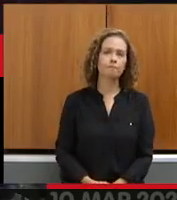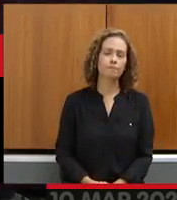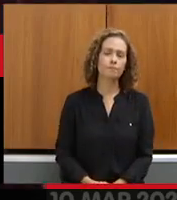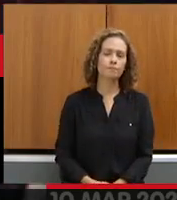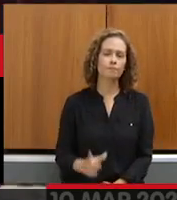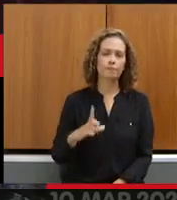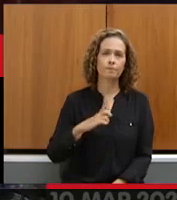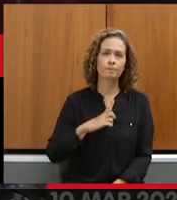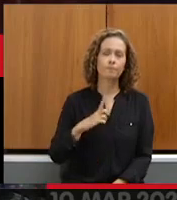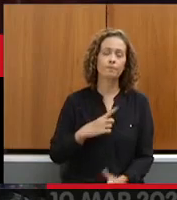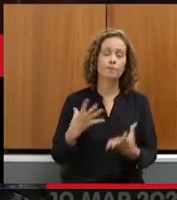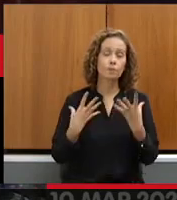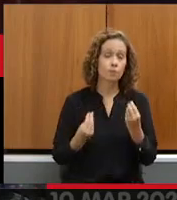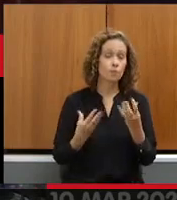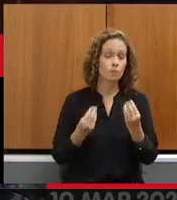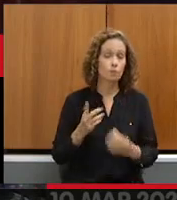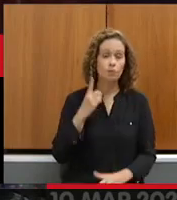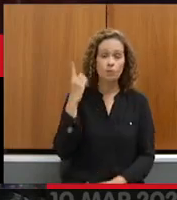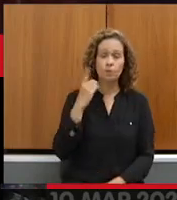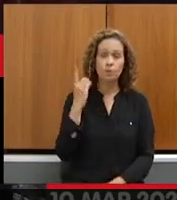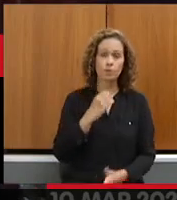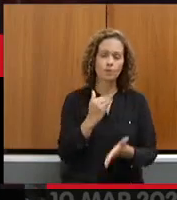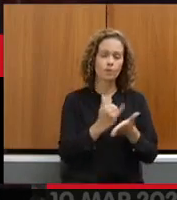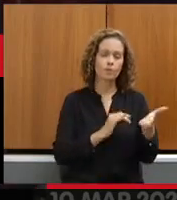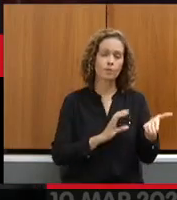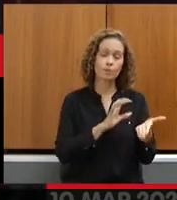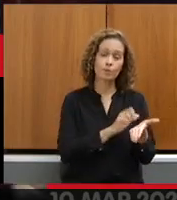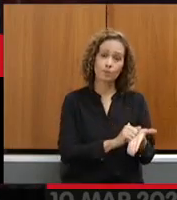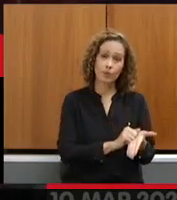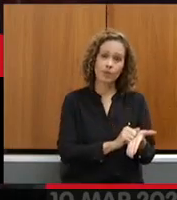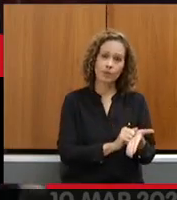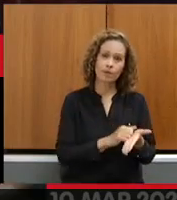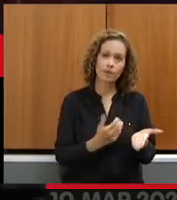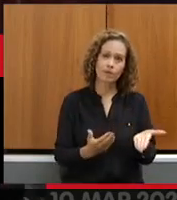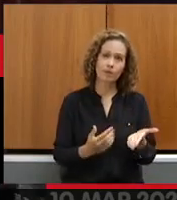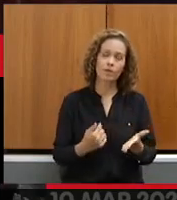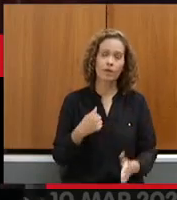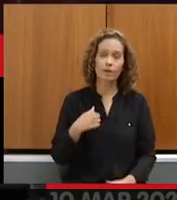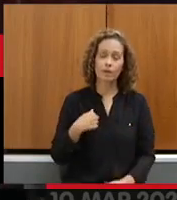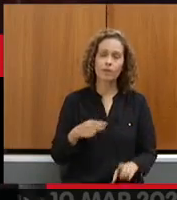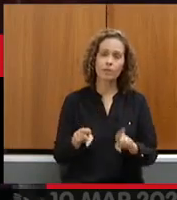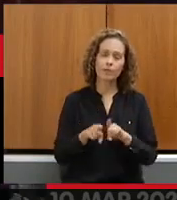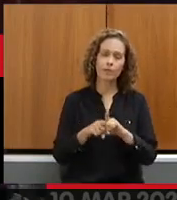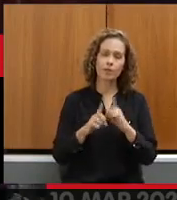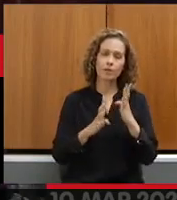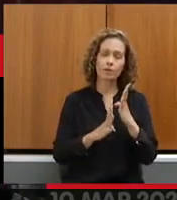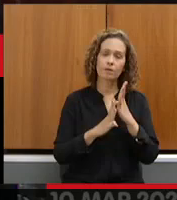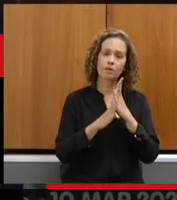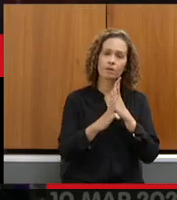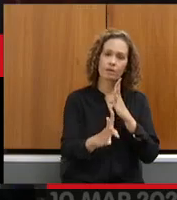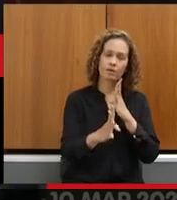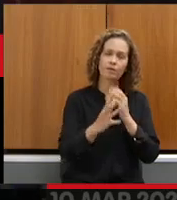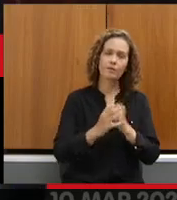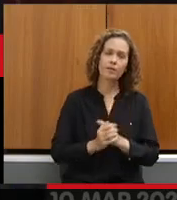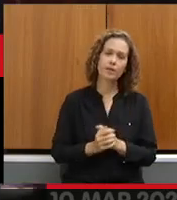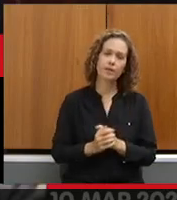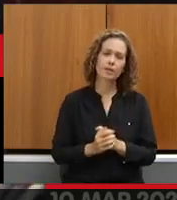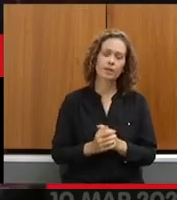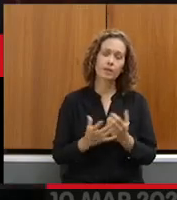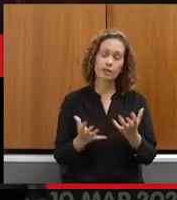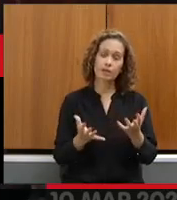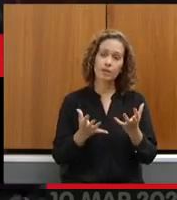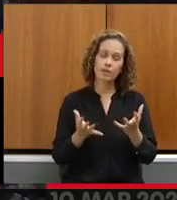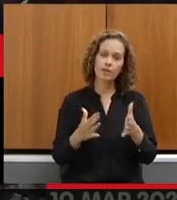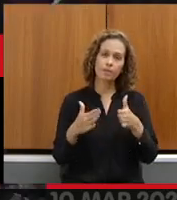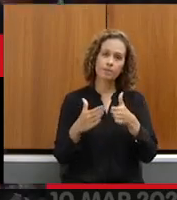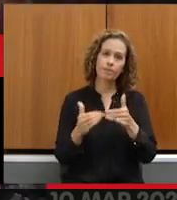muitos deputados inscritos ainda e eu queria eu também estou na fila para para usar da palavra eu queria